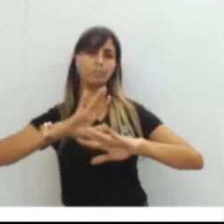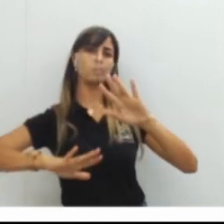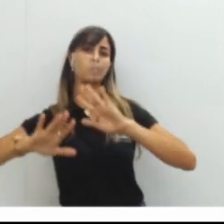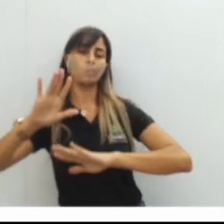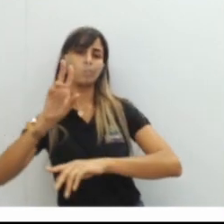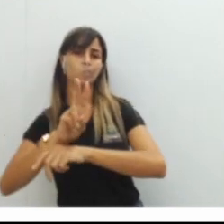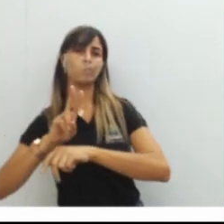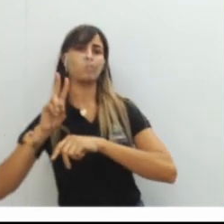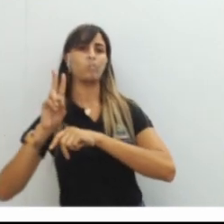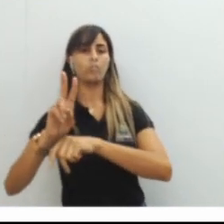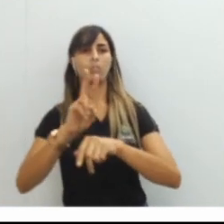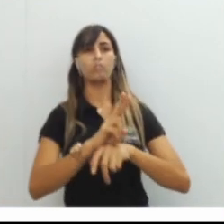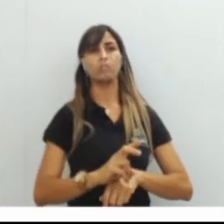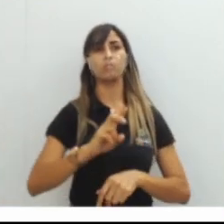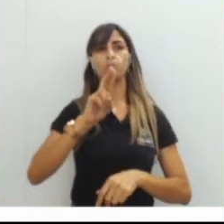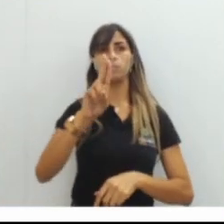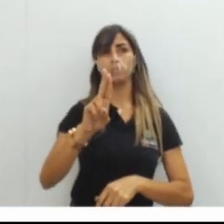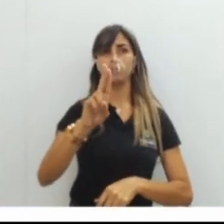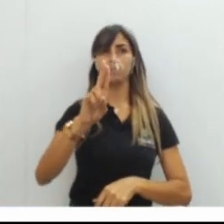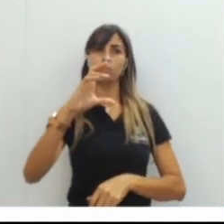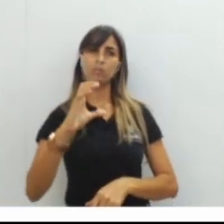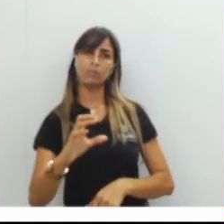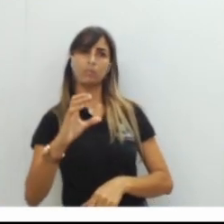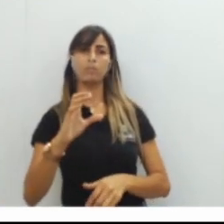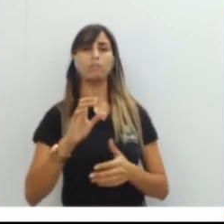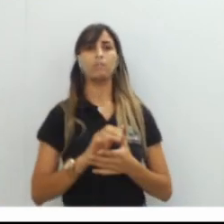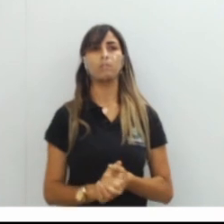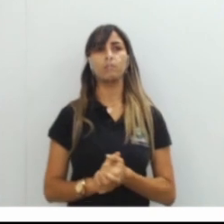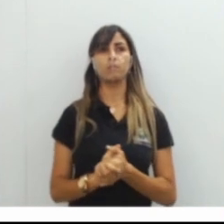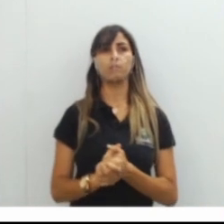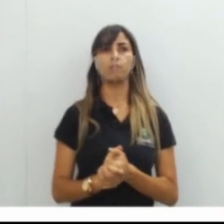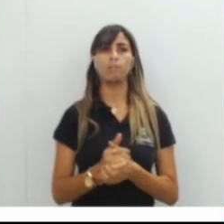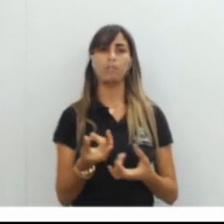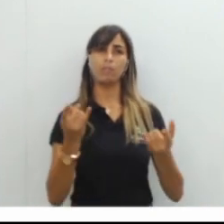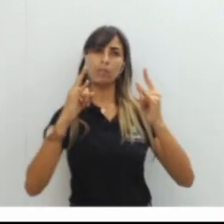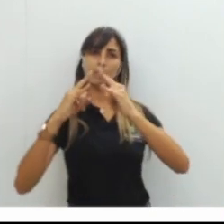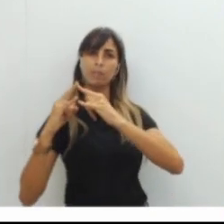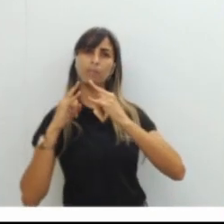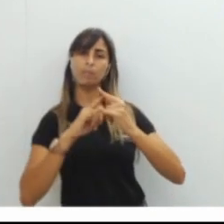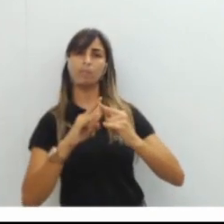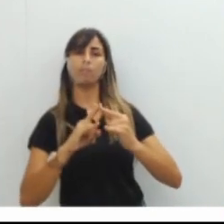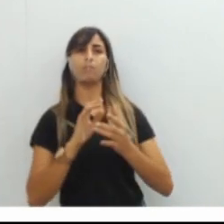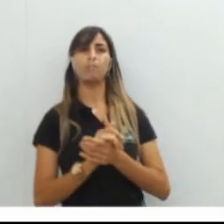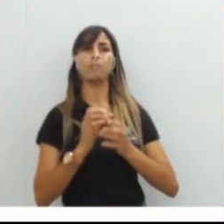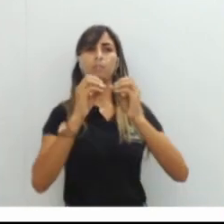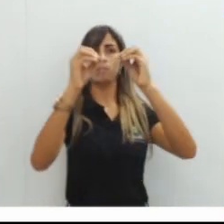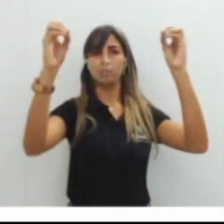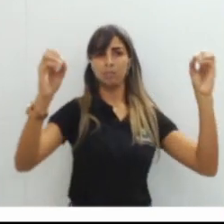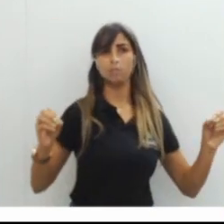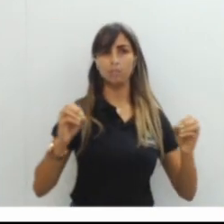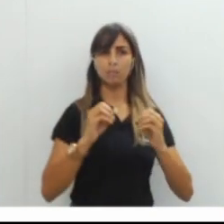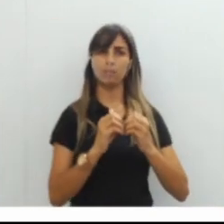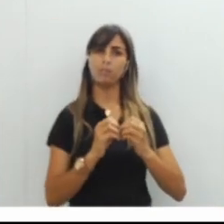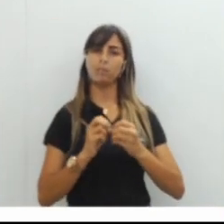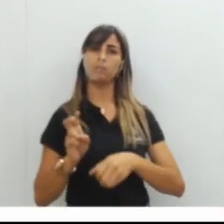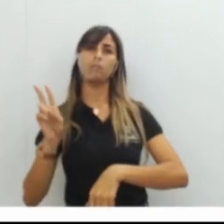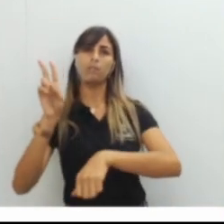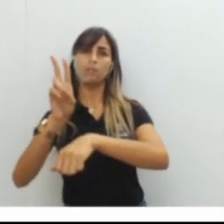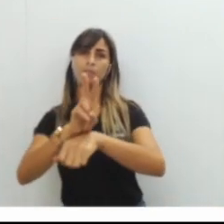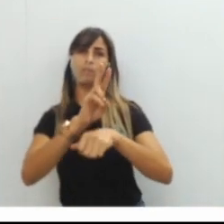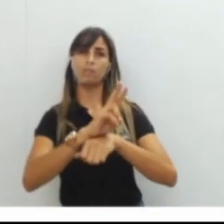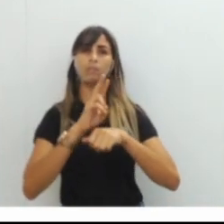conservação, UC. Unidade de conservação é a denominação dada pelo Sistema Nacional de